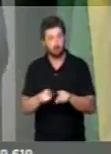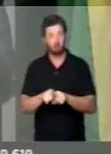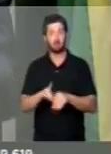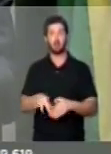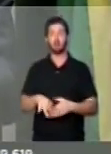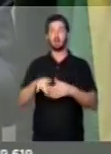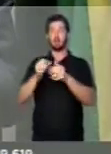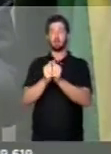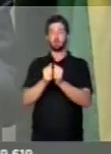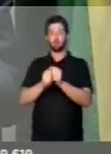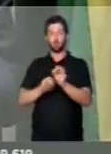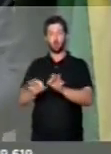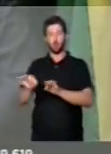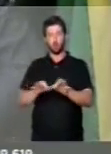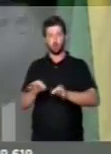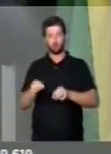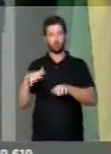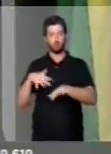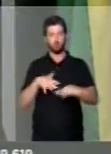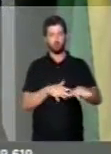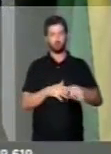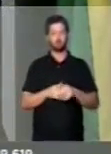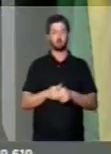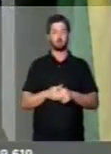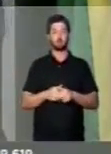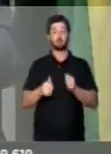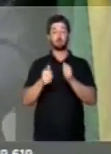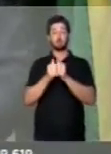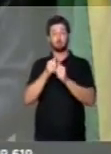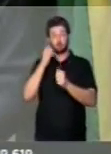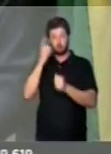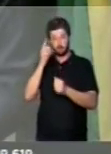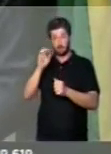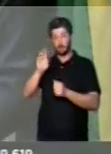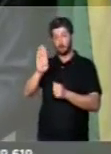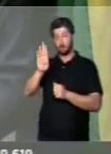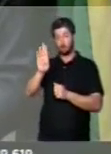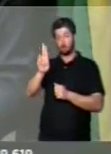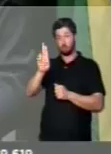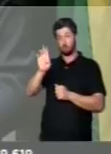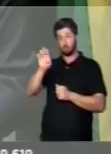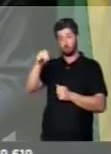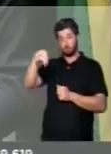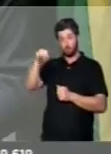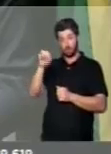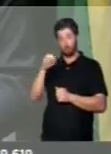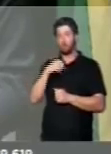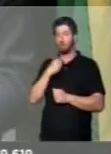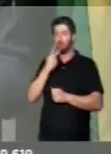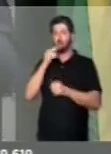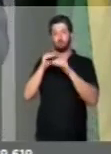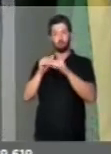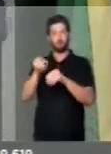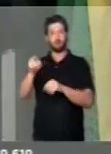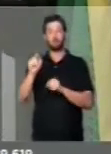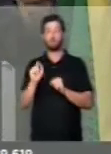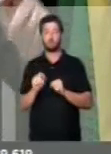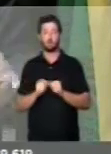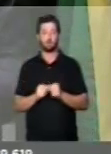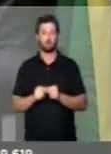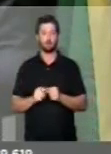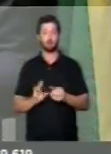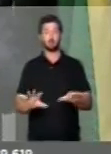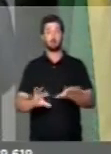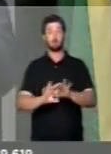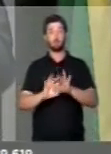as lideranças que organizaram este movimento, ao lado do deputado Rubens Bueno. Eu dizia, deputado Rubens, que isso nos